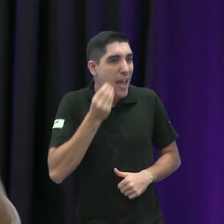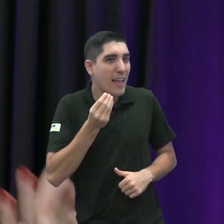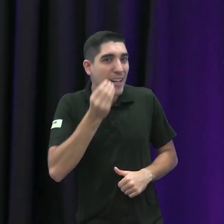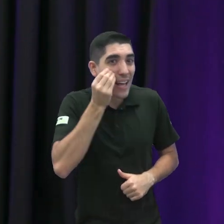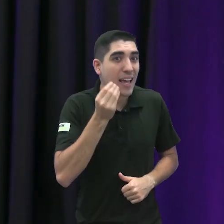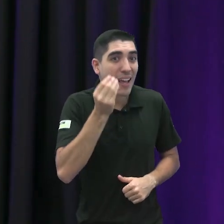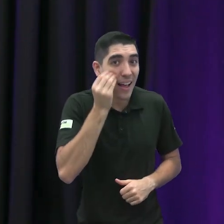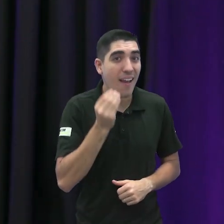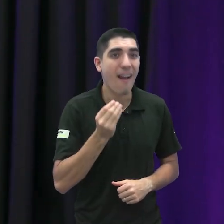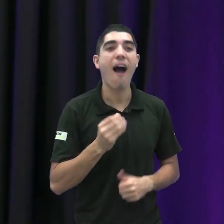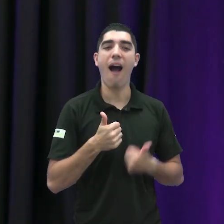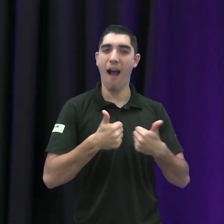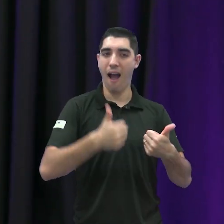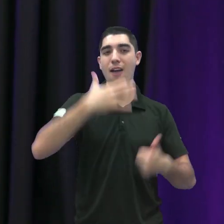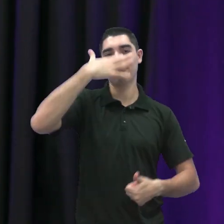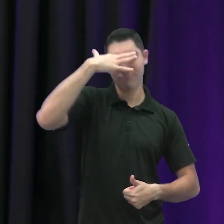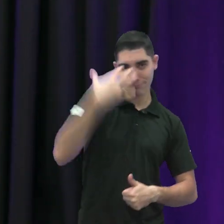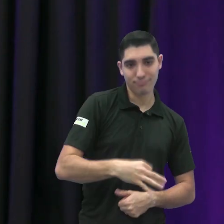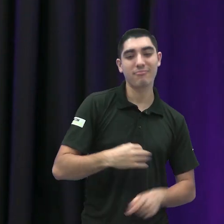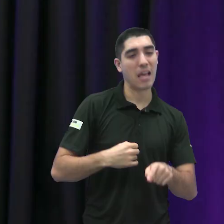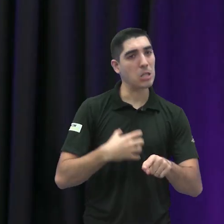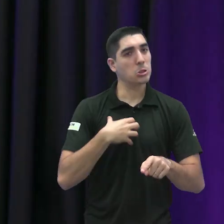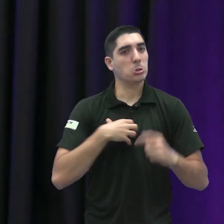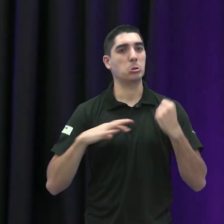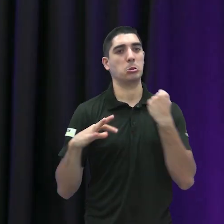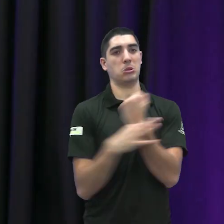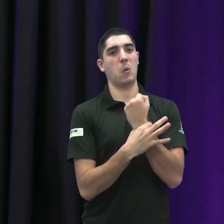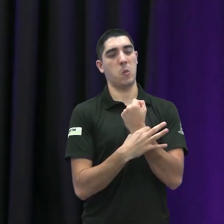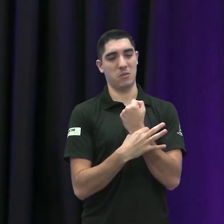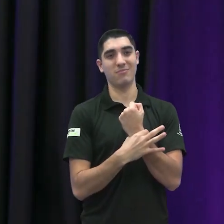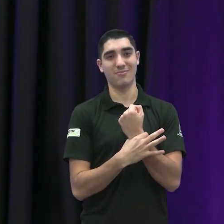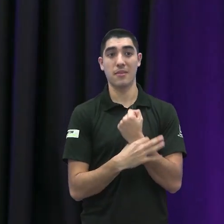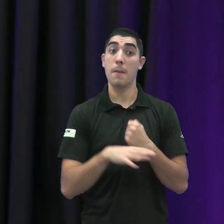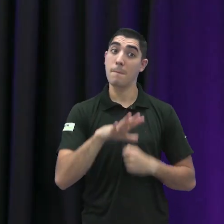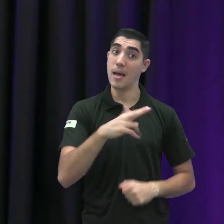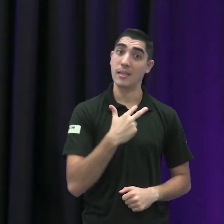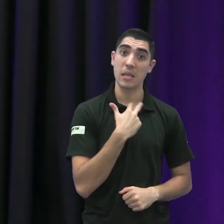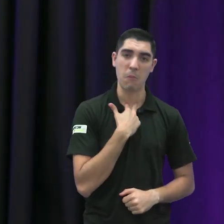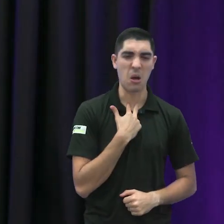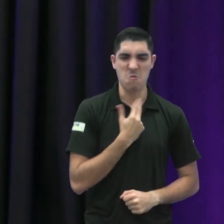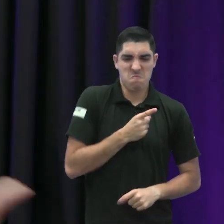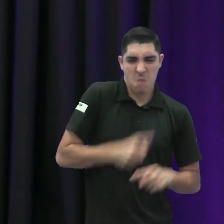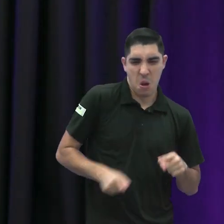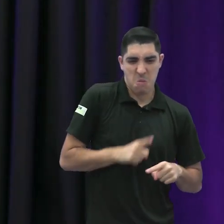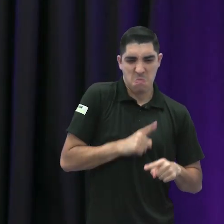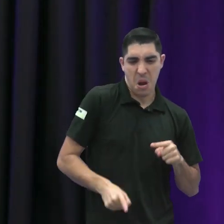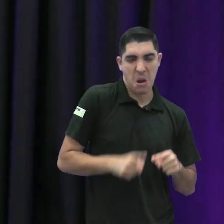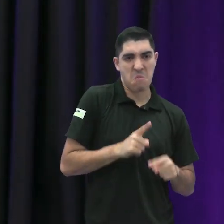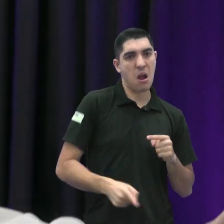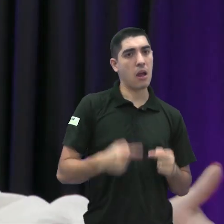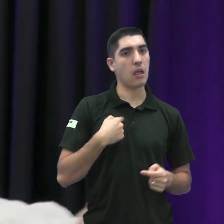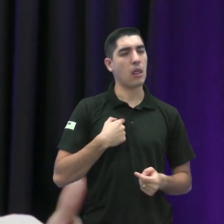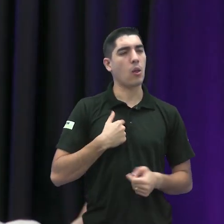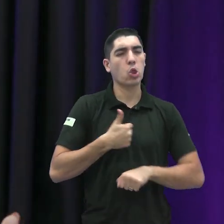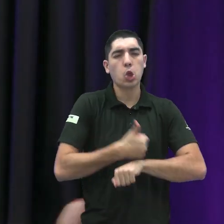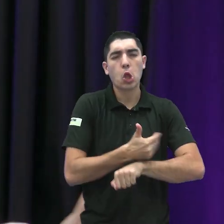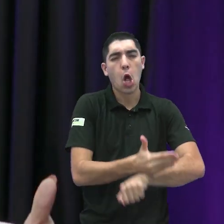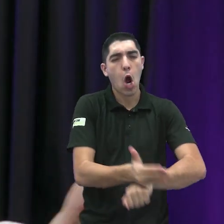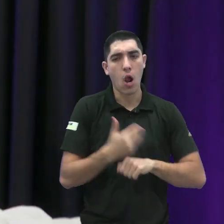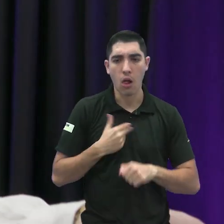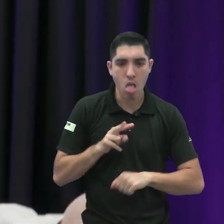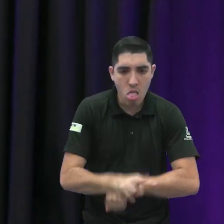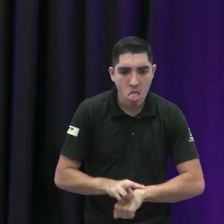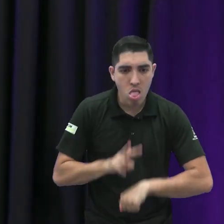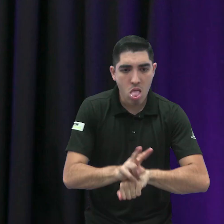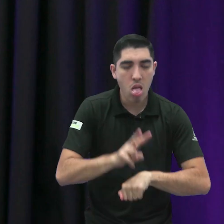para ela se arriscar, com certeza ela vai se sentir muito mais segura lá na frente. Agora, se não pode nada, se eu estou sempre ali,